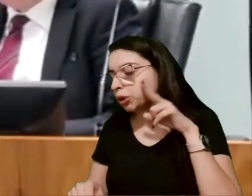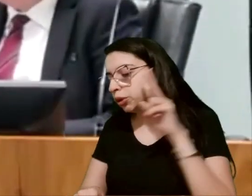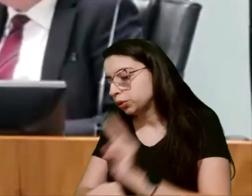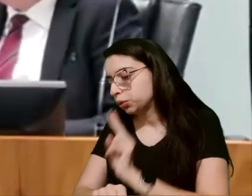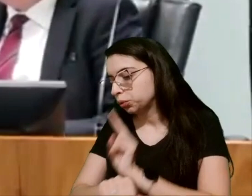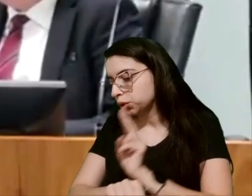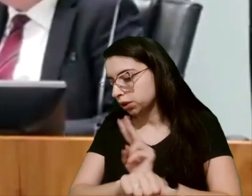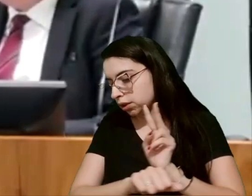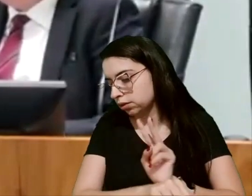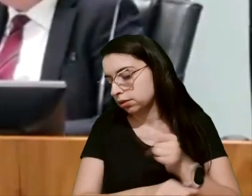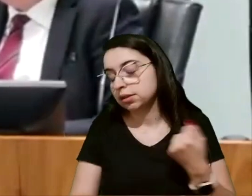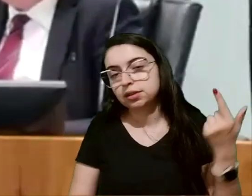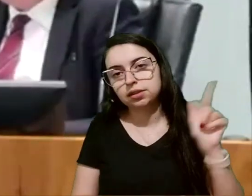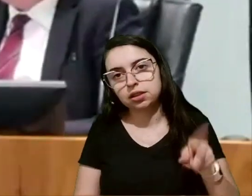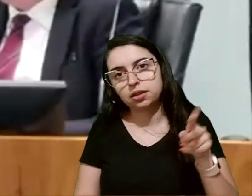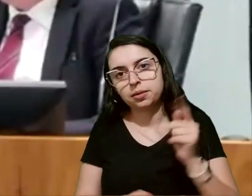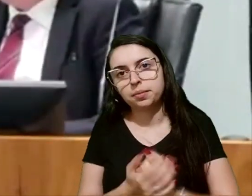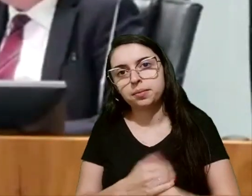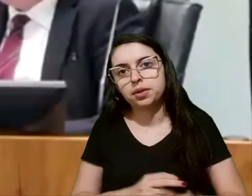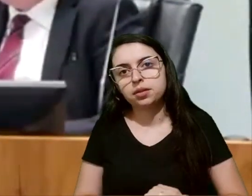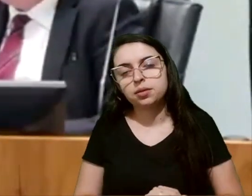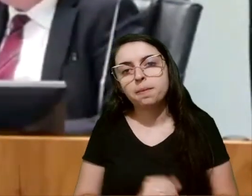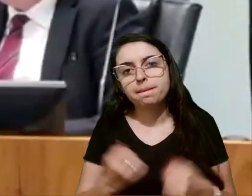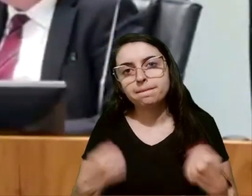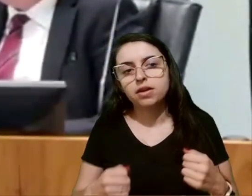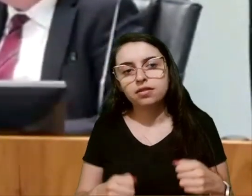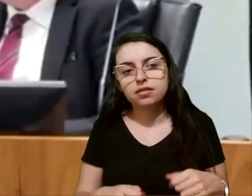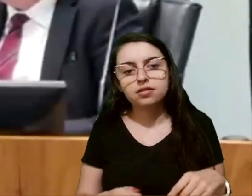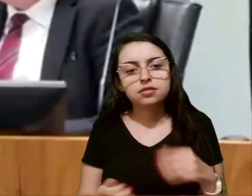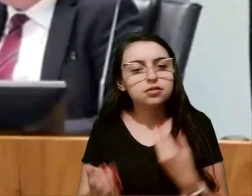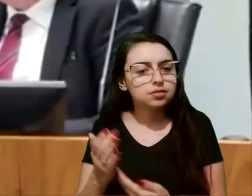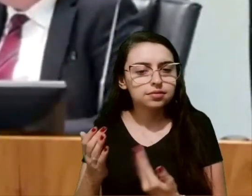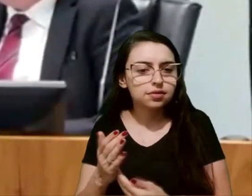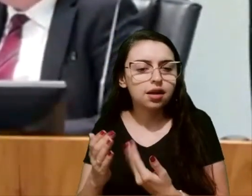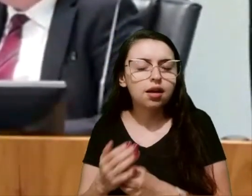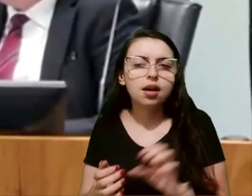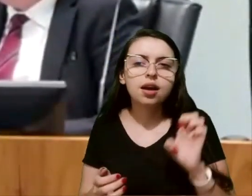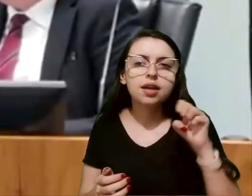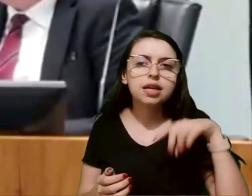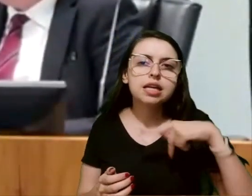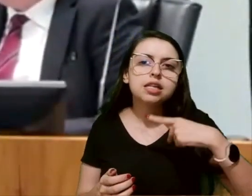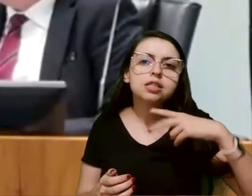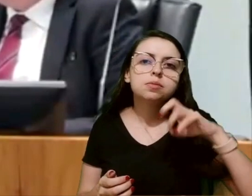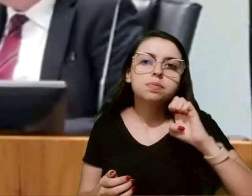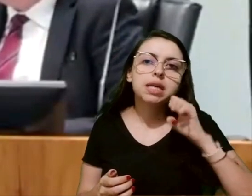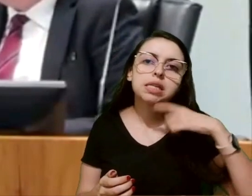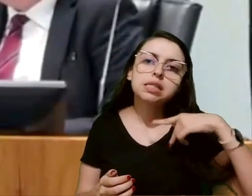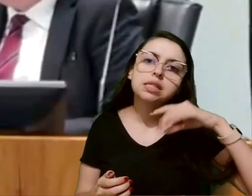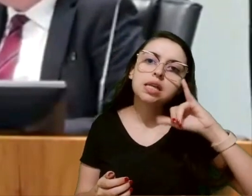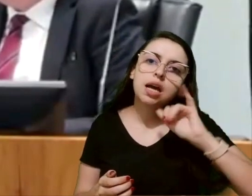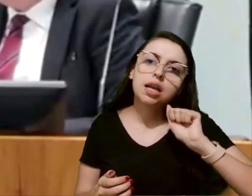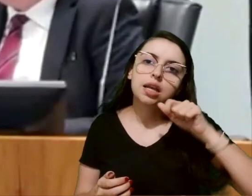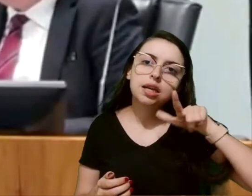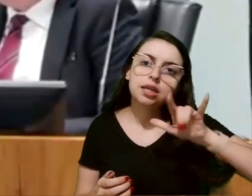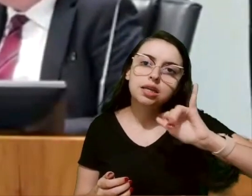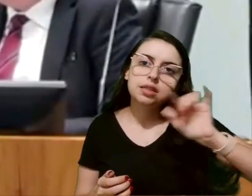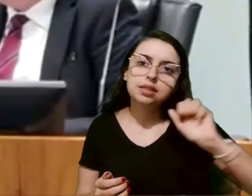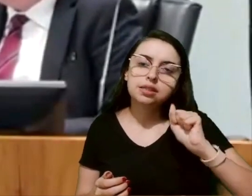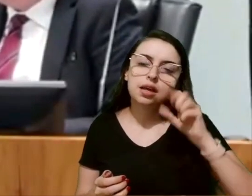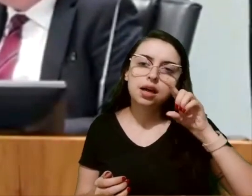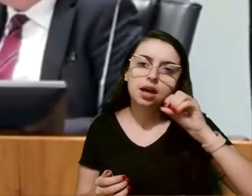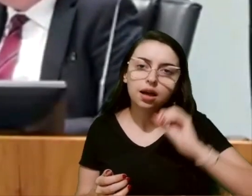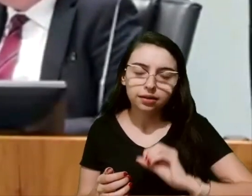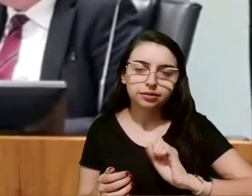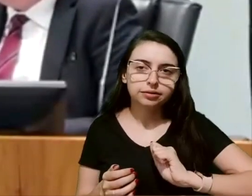supervisão constante. Para verificar, por exemplo, de repente você pode especializar, e isso acontece, por exemplo, acontece